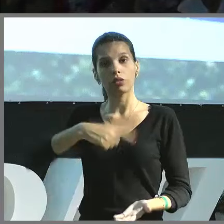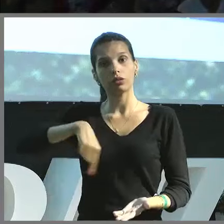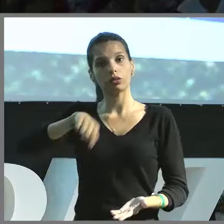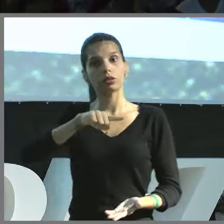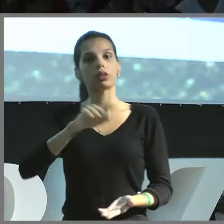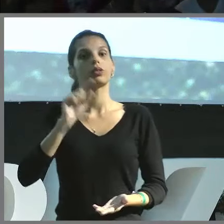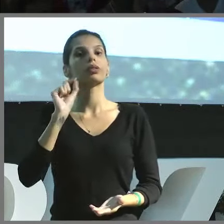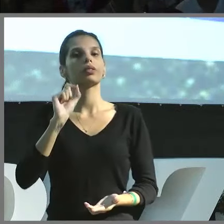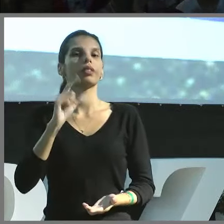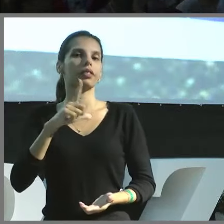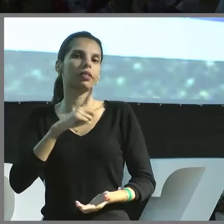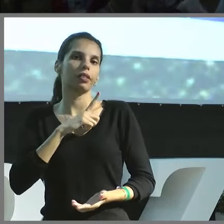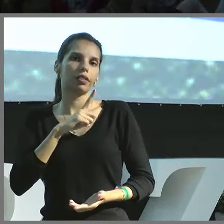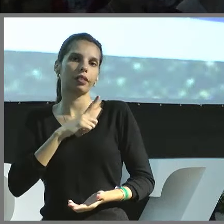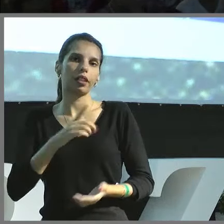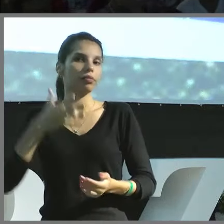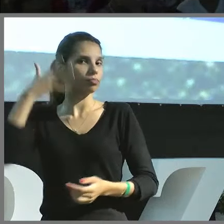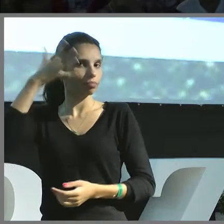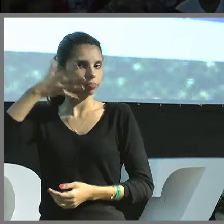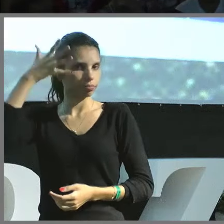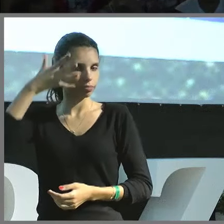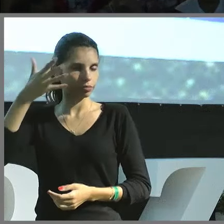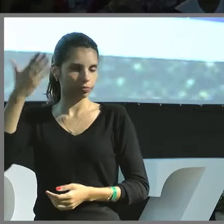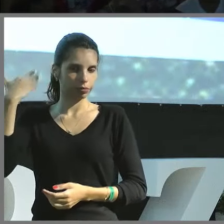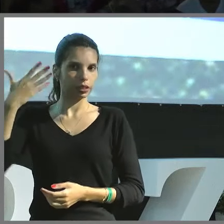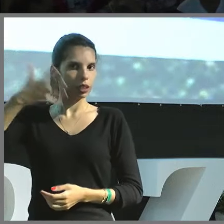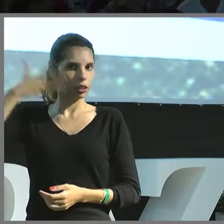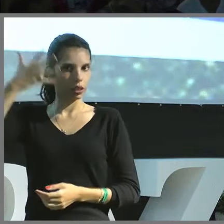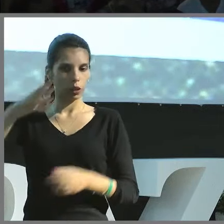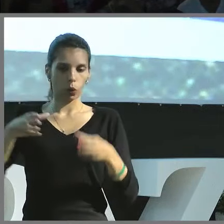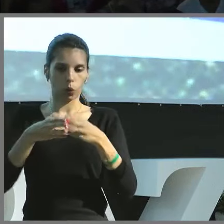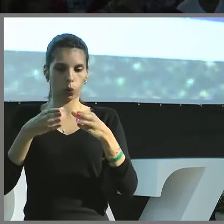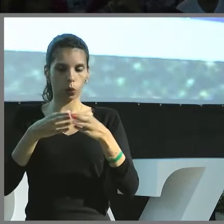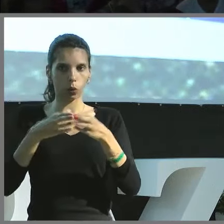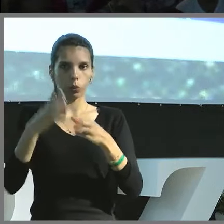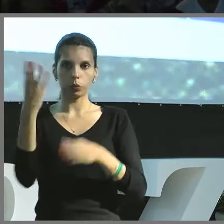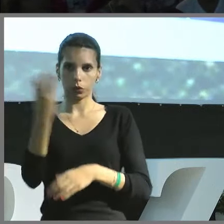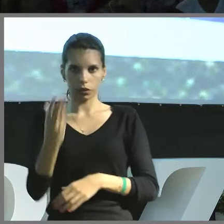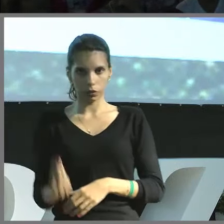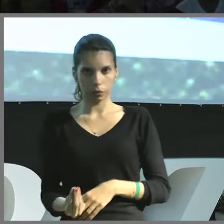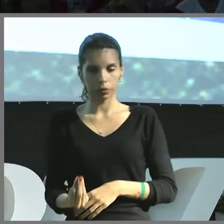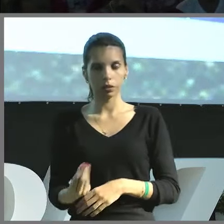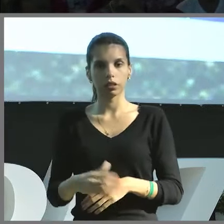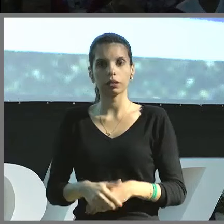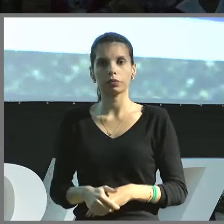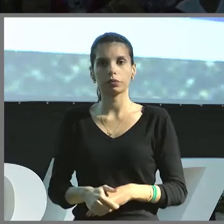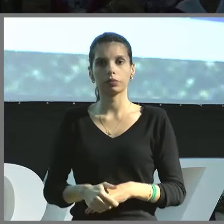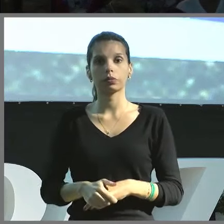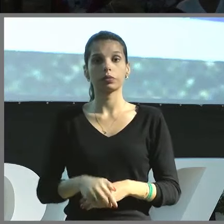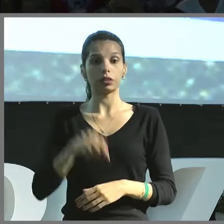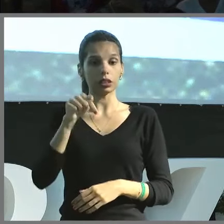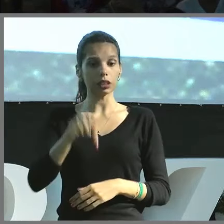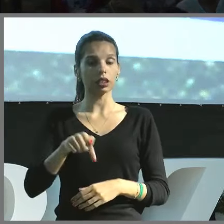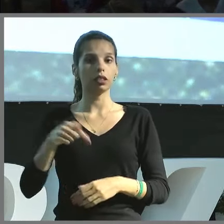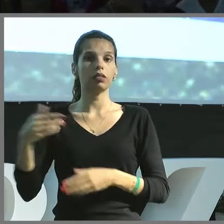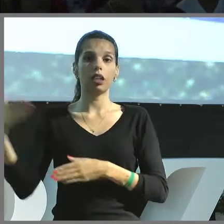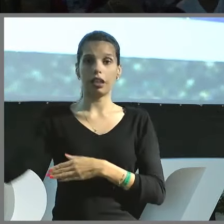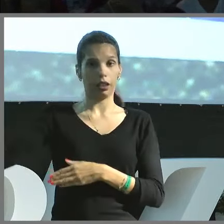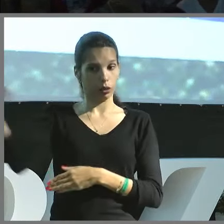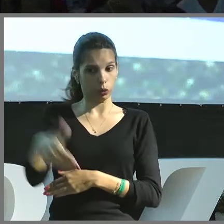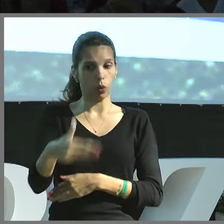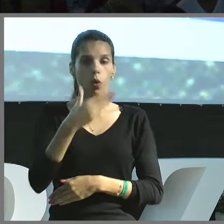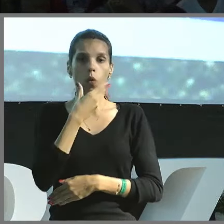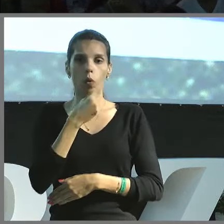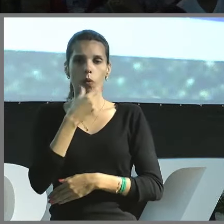Raul Teixeira estava para fazer a palestra no grupo espírita que ele participa, e entrou um homem